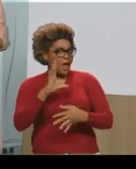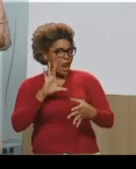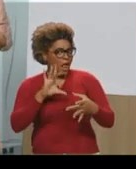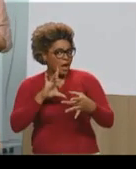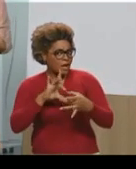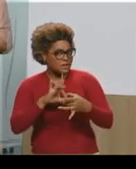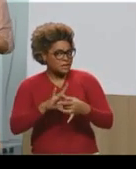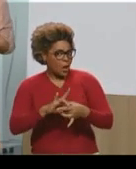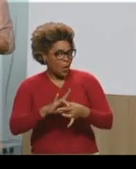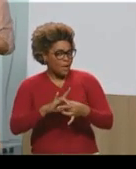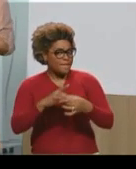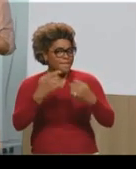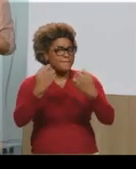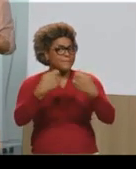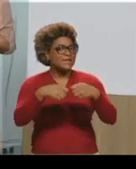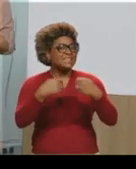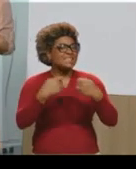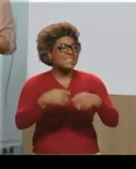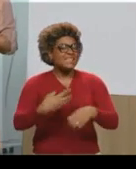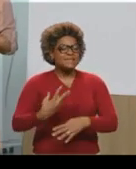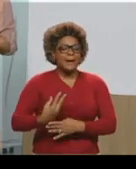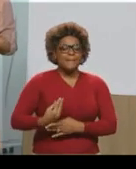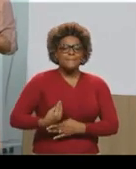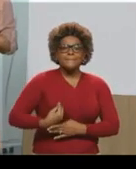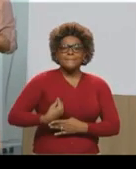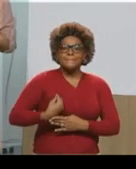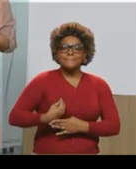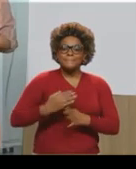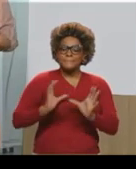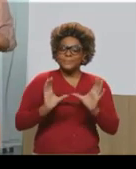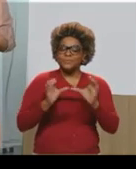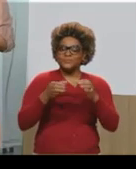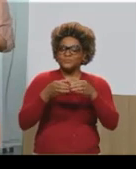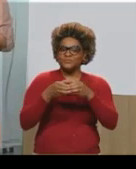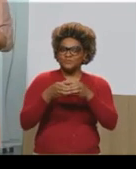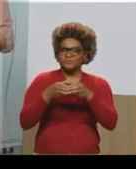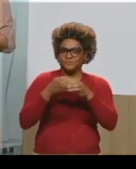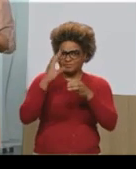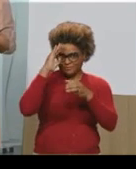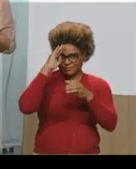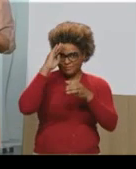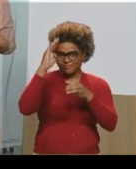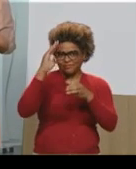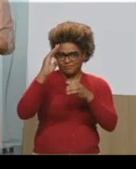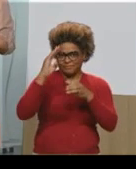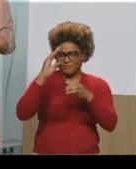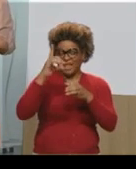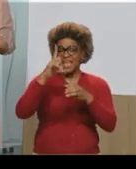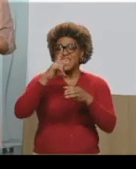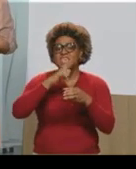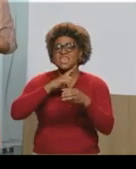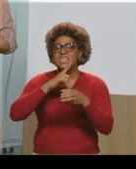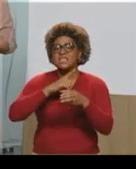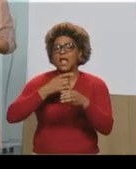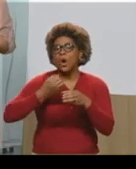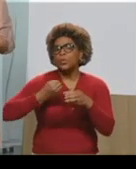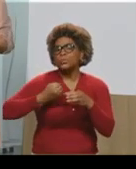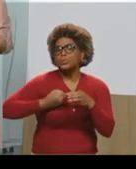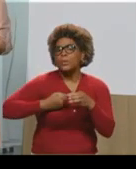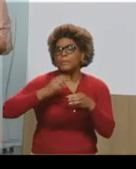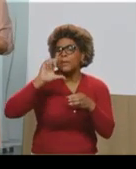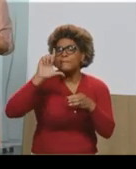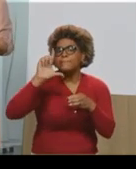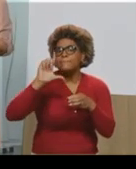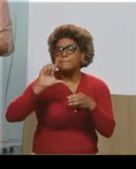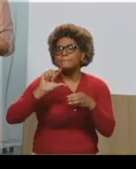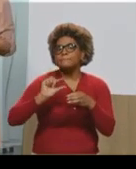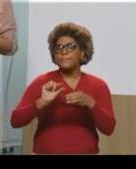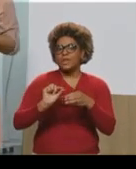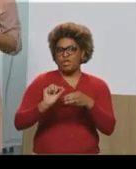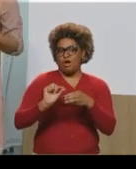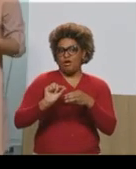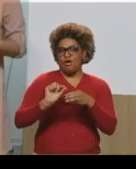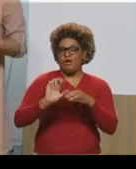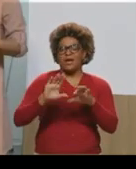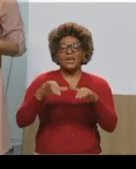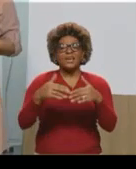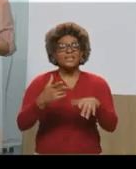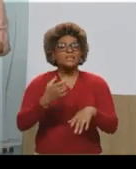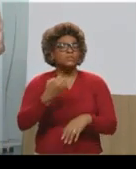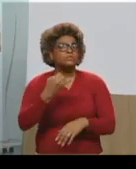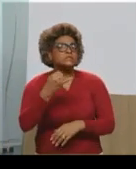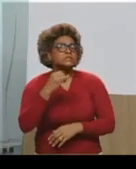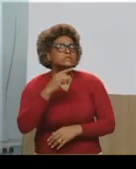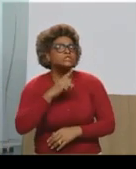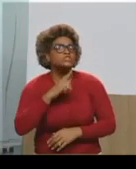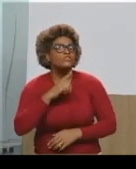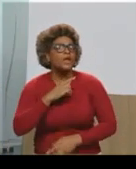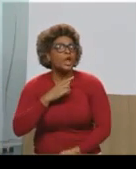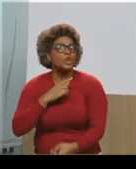parte, ela tem que ficar na numeração menor. Então, quando eu for considerar a dupla ligação, eu